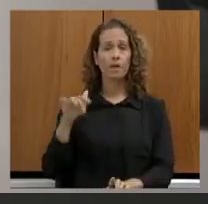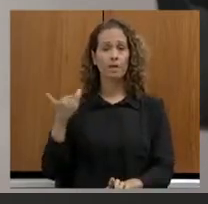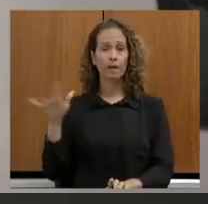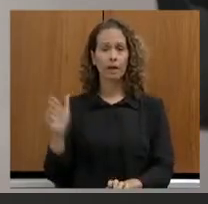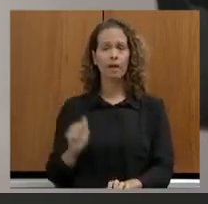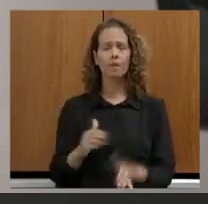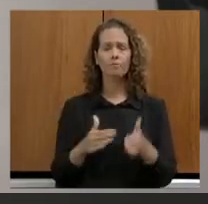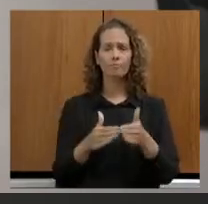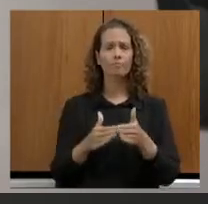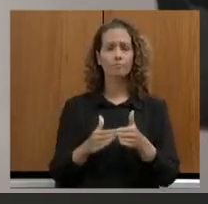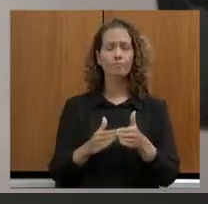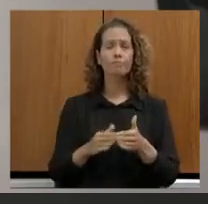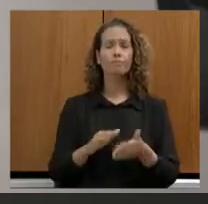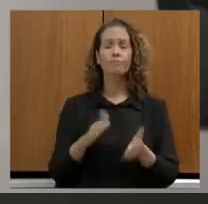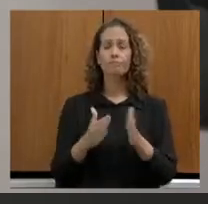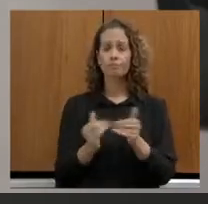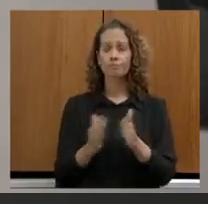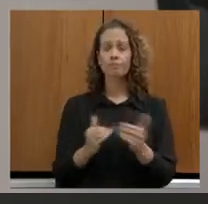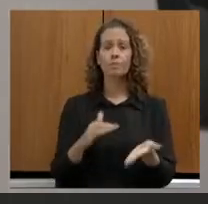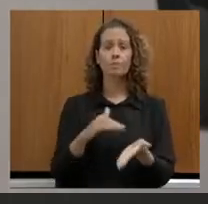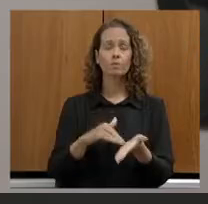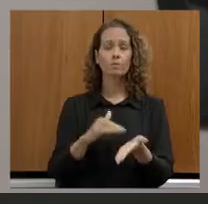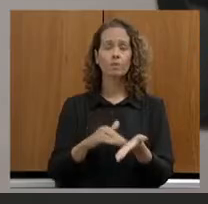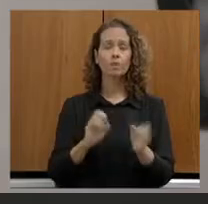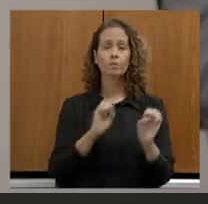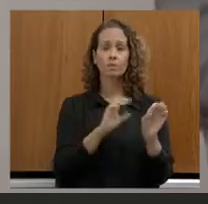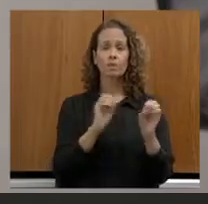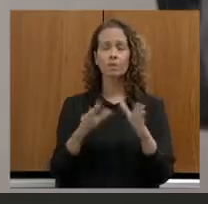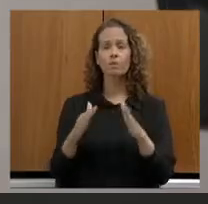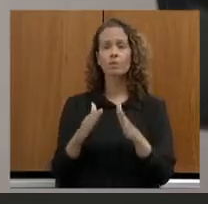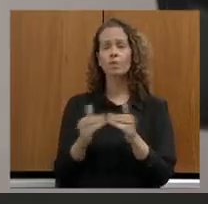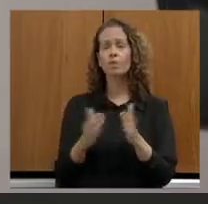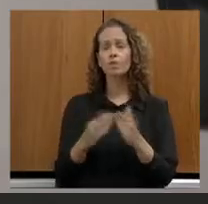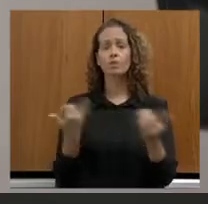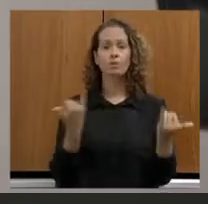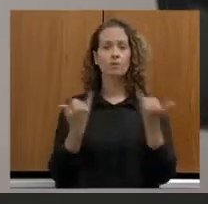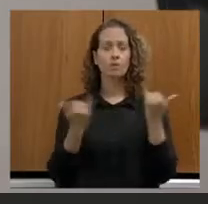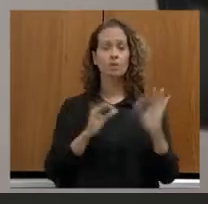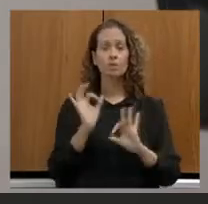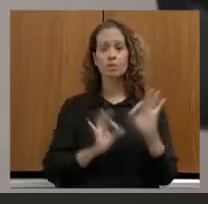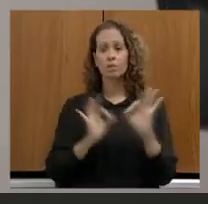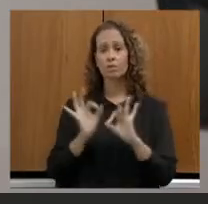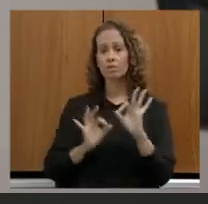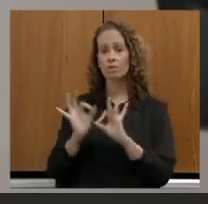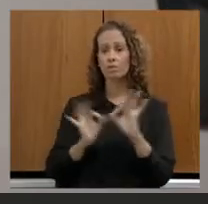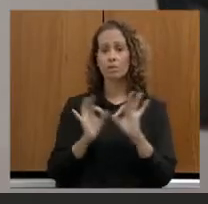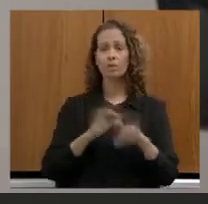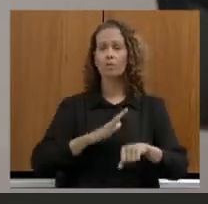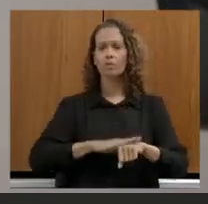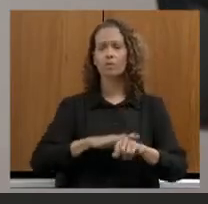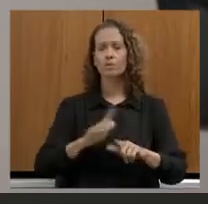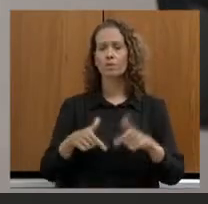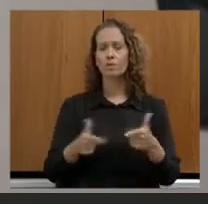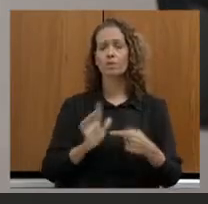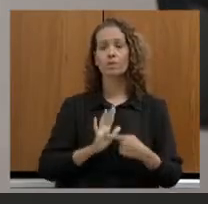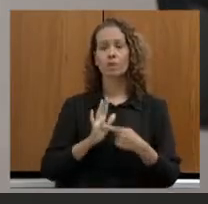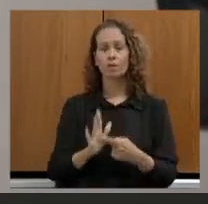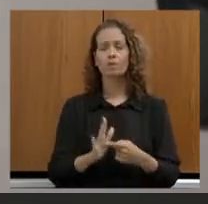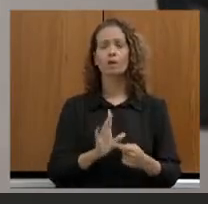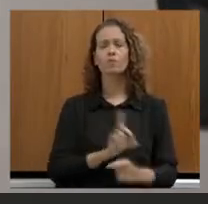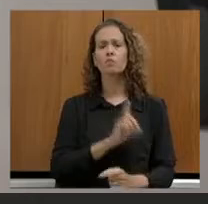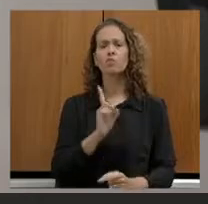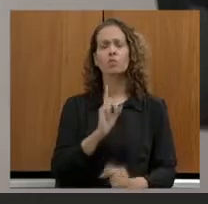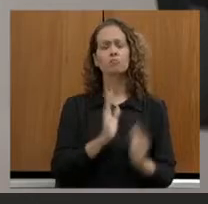requer seja encaminhado à Secretaria de Estado da Educação queria de informações acerca do planejamento de ações com apresentação do cronograma